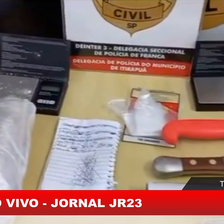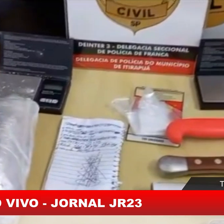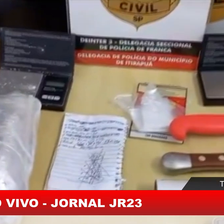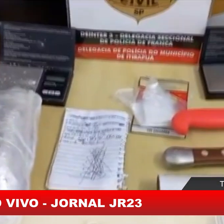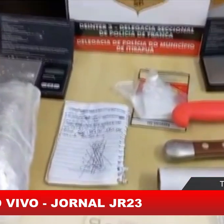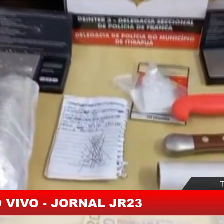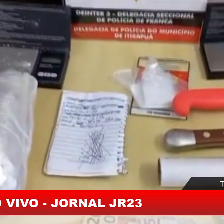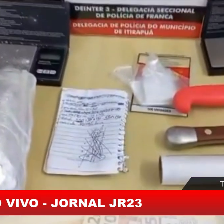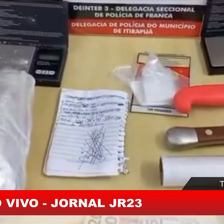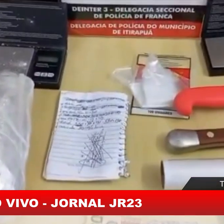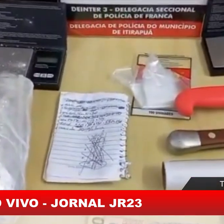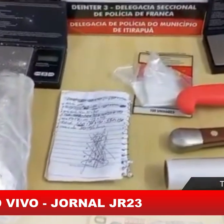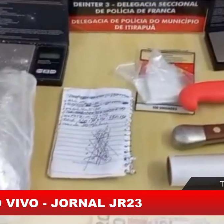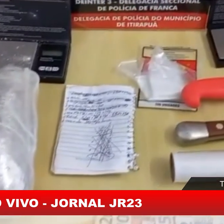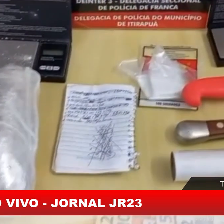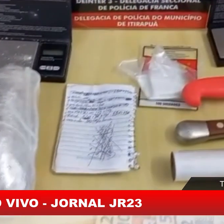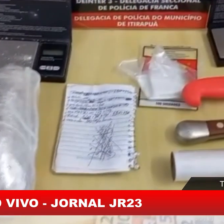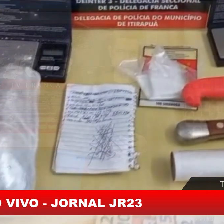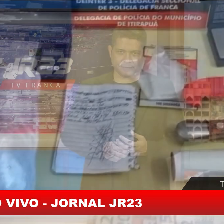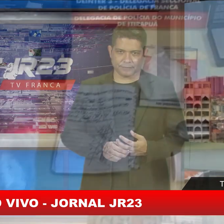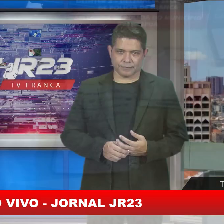à disposição da Justiça.